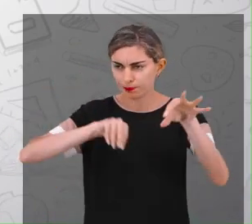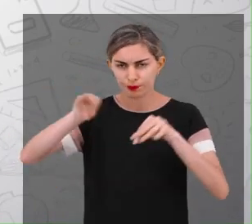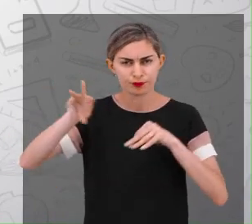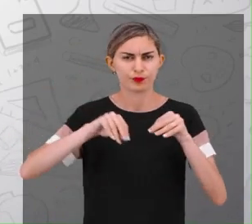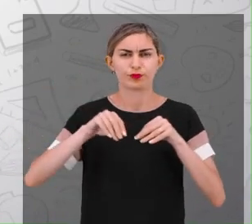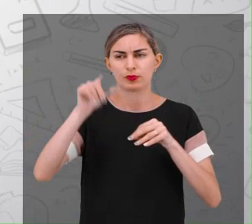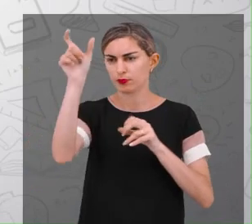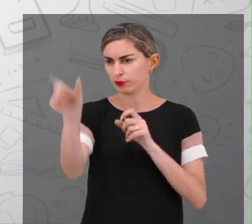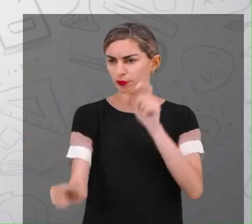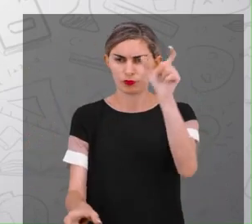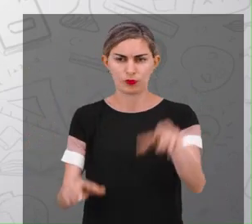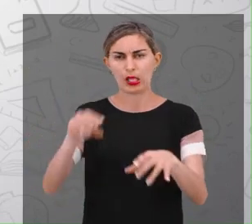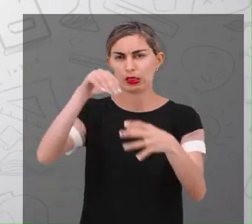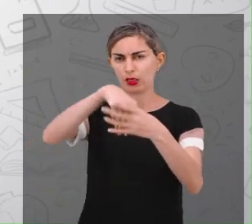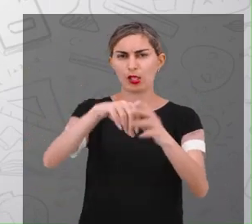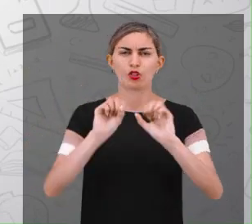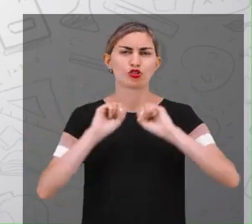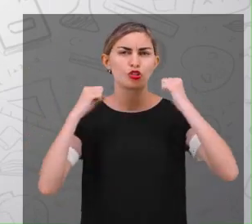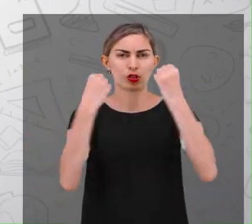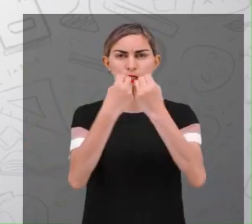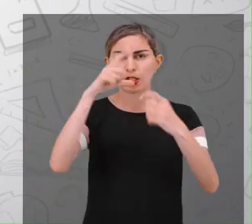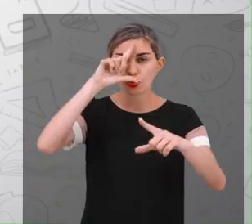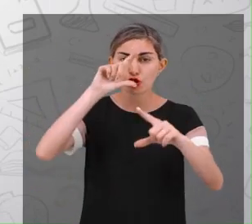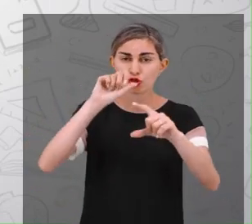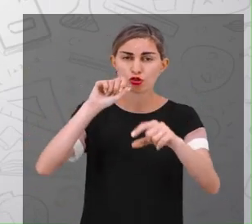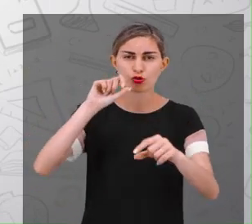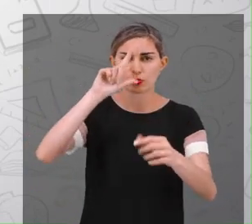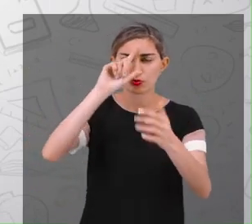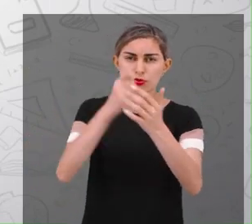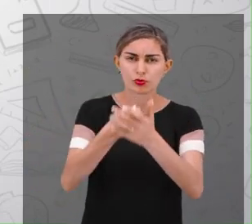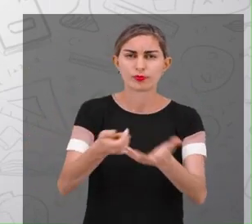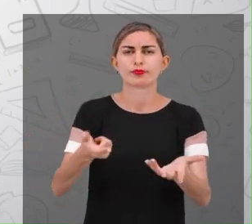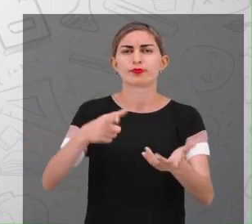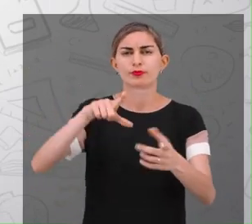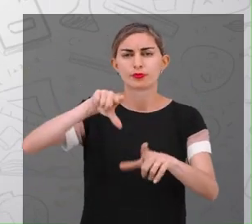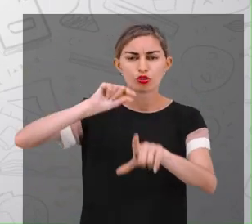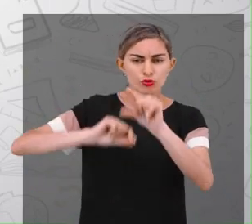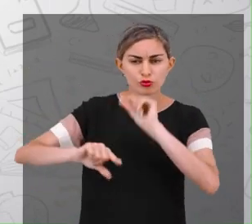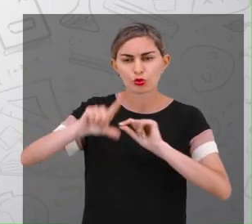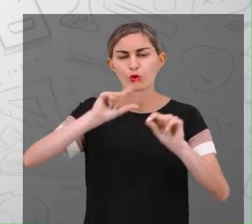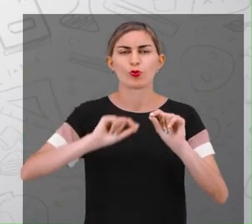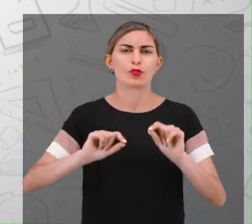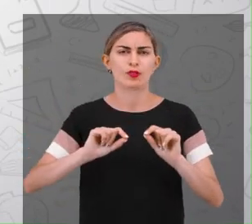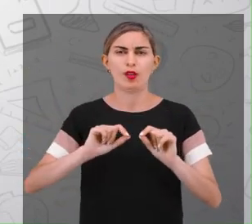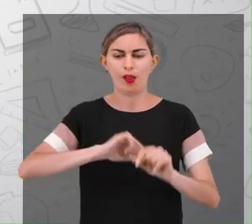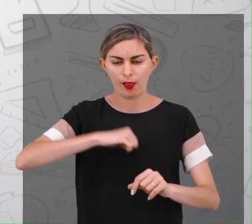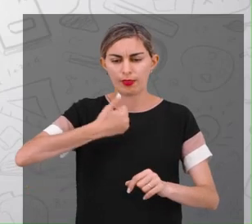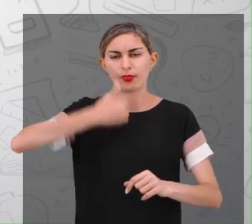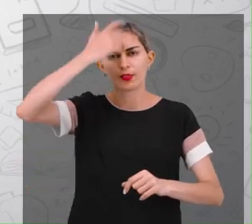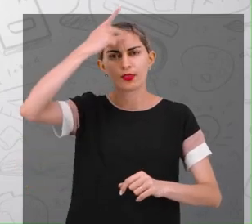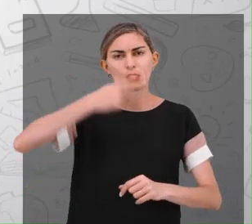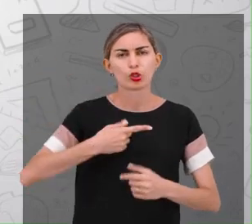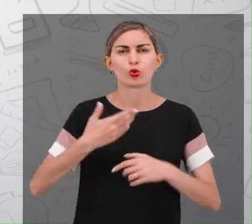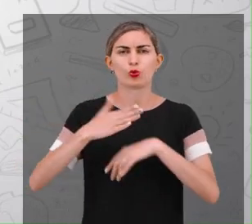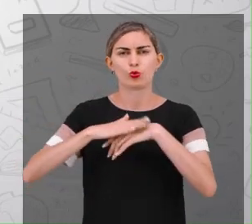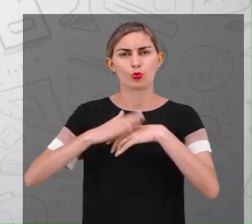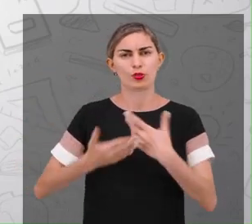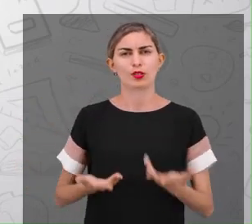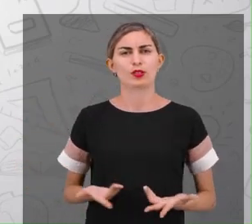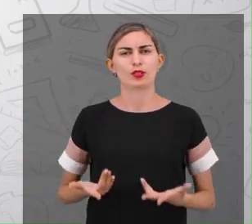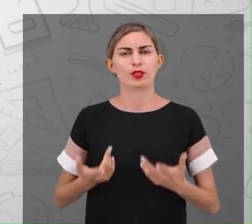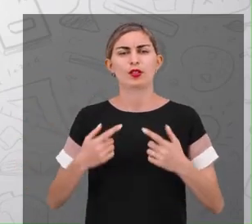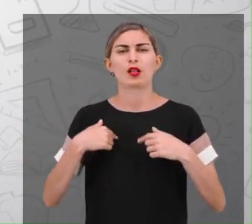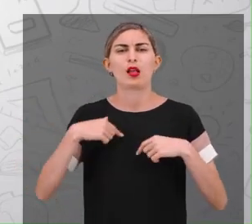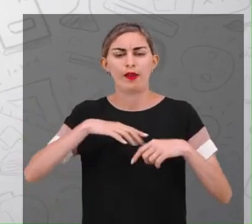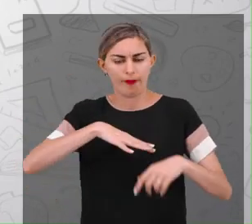os indivíduos fazem na sociedade, suas escolhas e atitudes, e codificar isso, decodificar isso. A